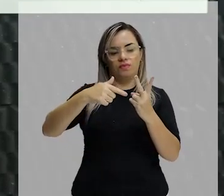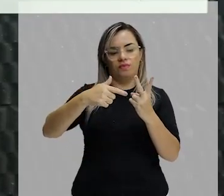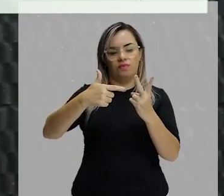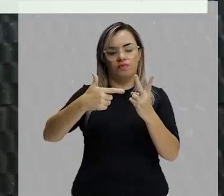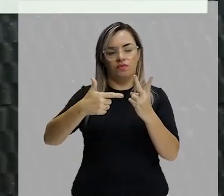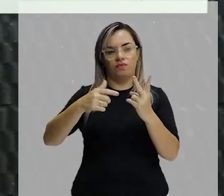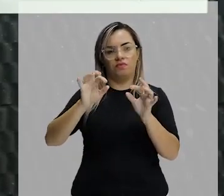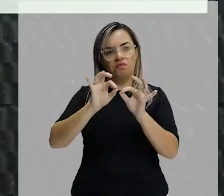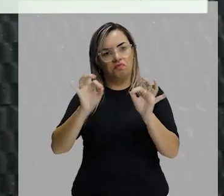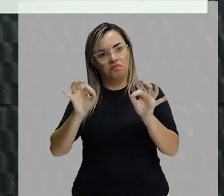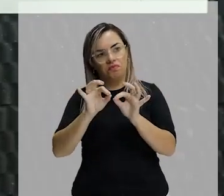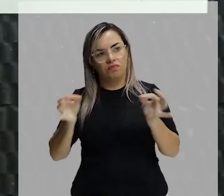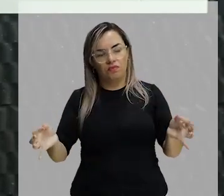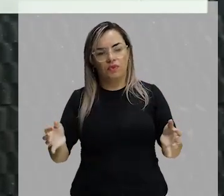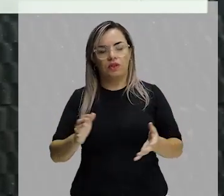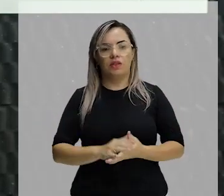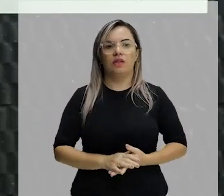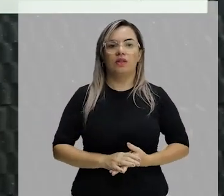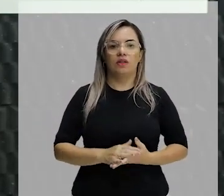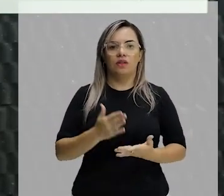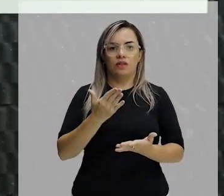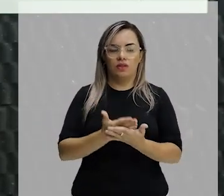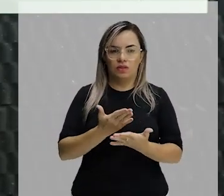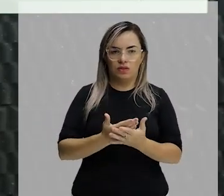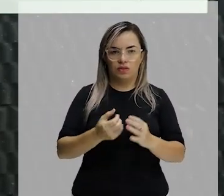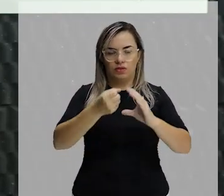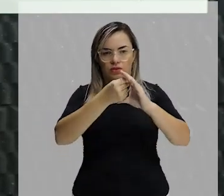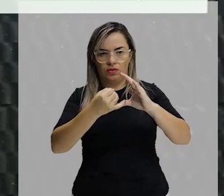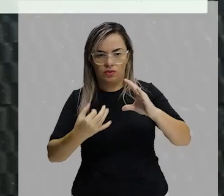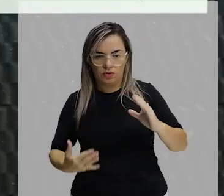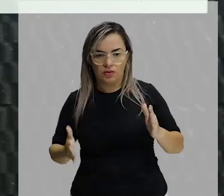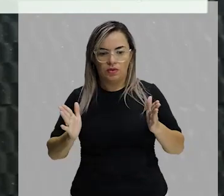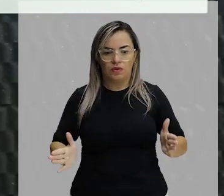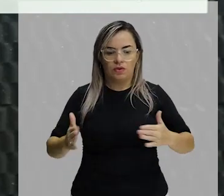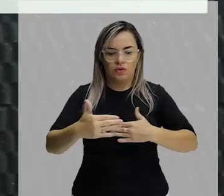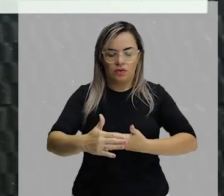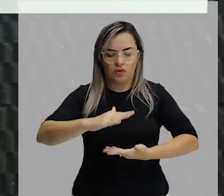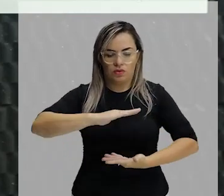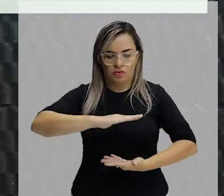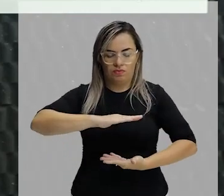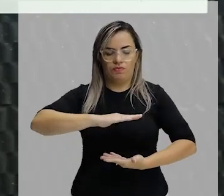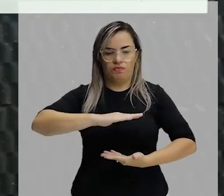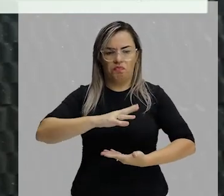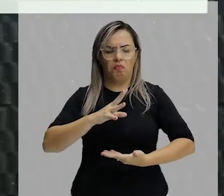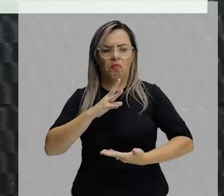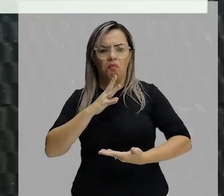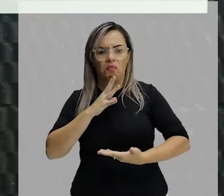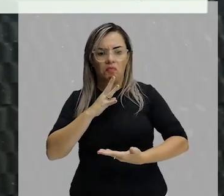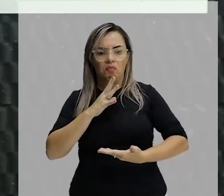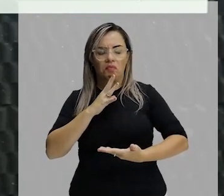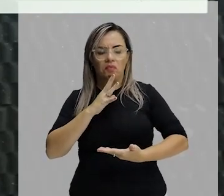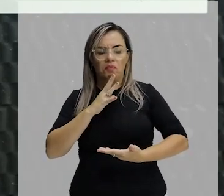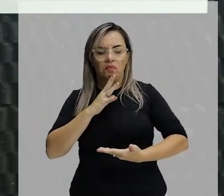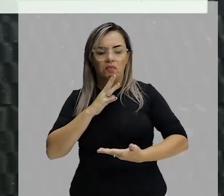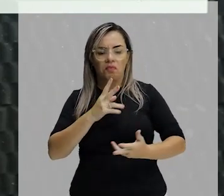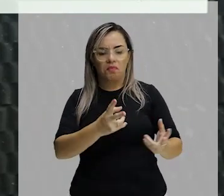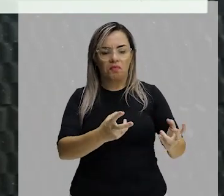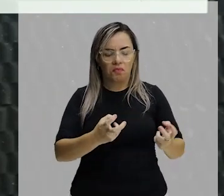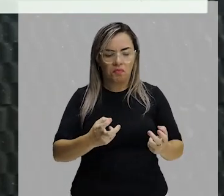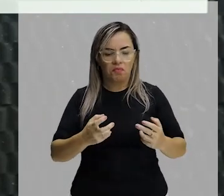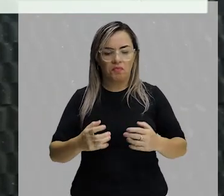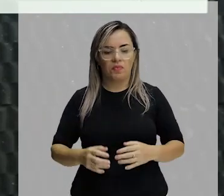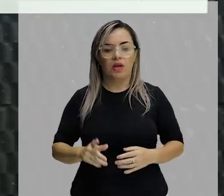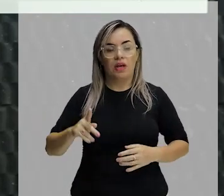então na aula de hoje, o que a gente estudou? Características de um cubo, como é que eu faço para reconhecer um cubo, que é